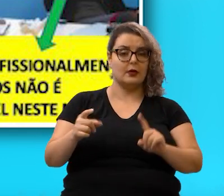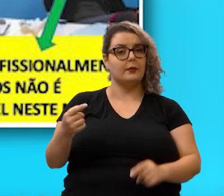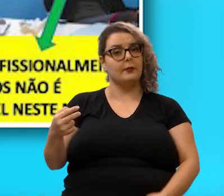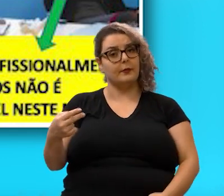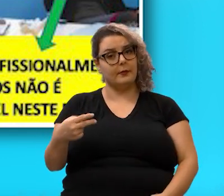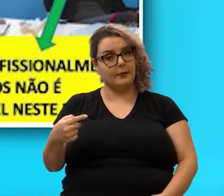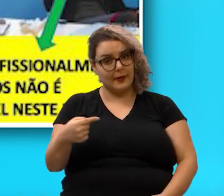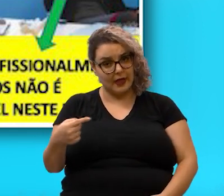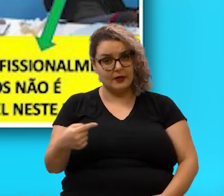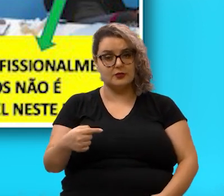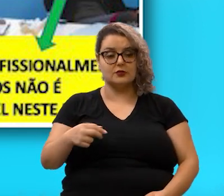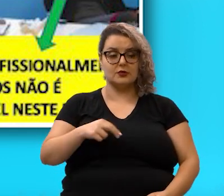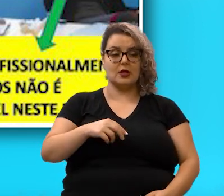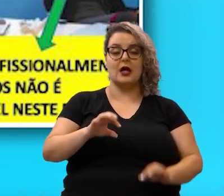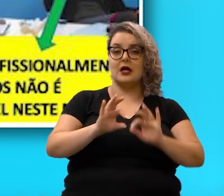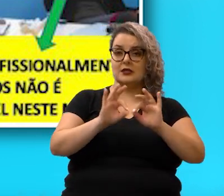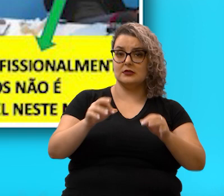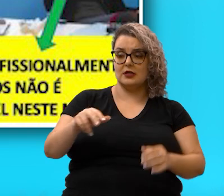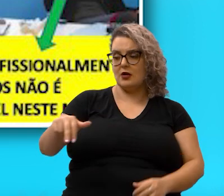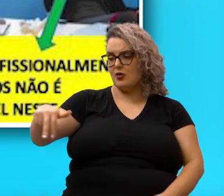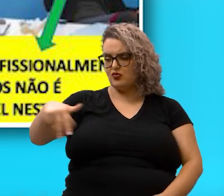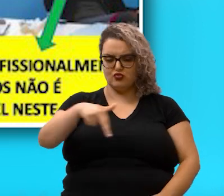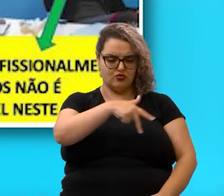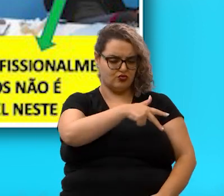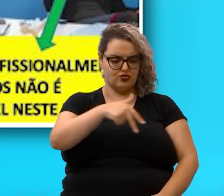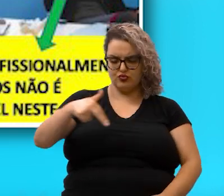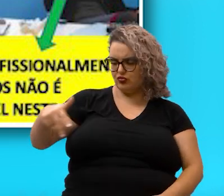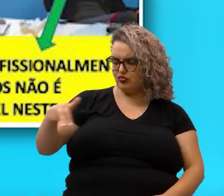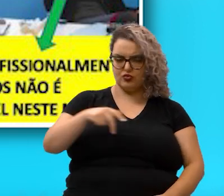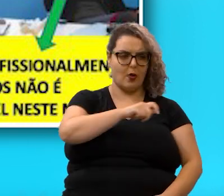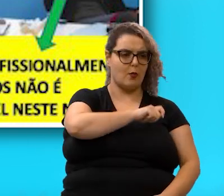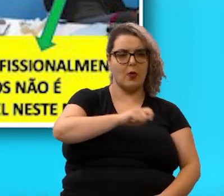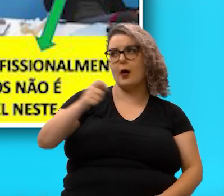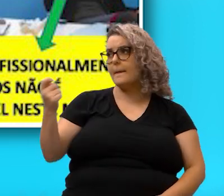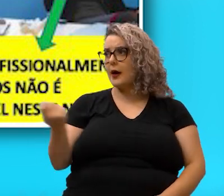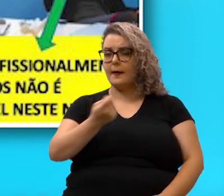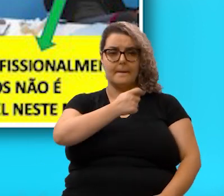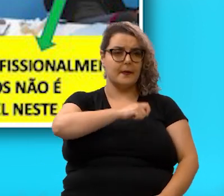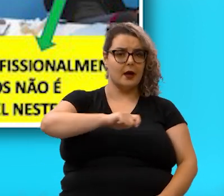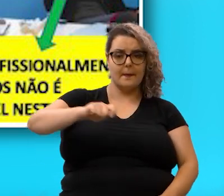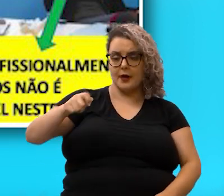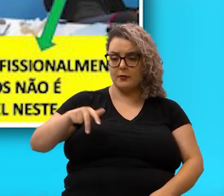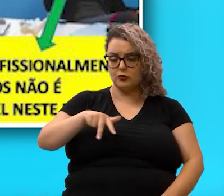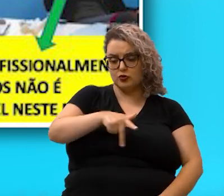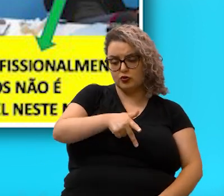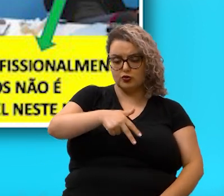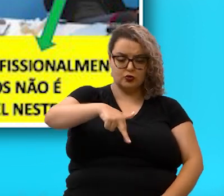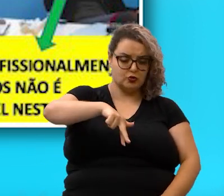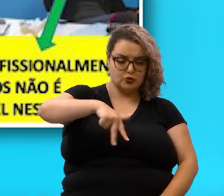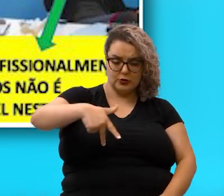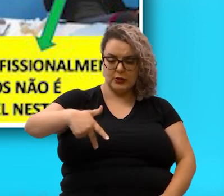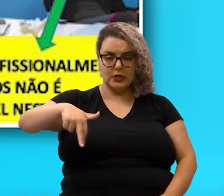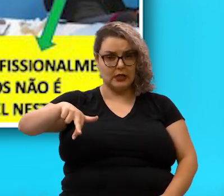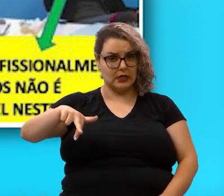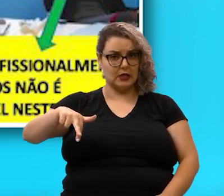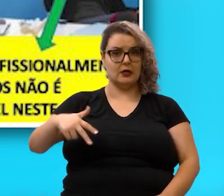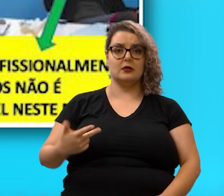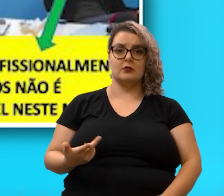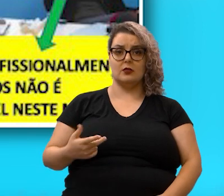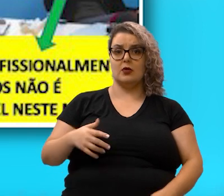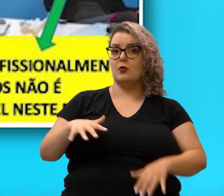menos. Jogar simples, que você corre de um lado para o outro da quadra, né? E faz movimentos, sabe,